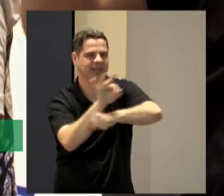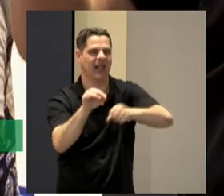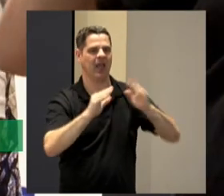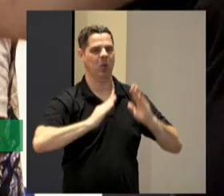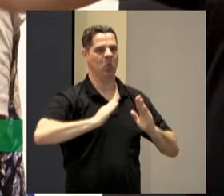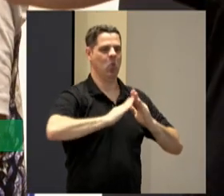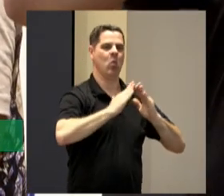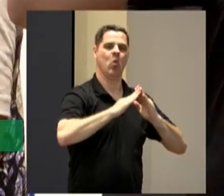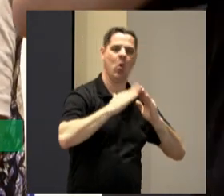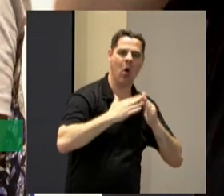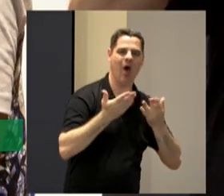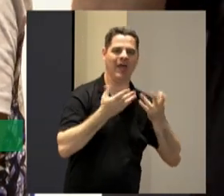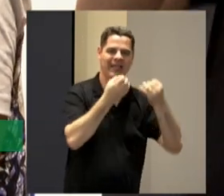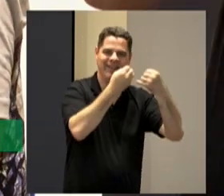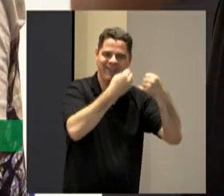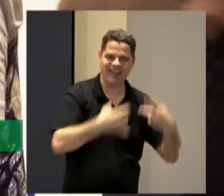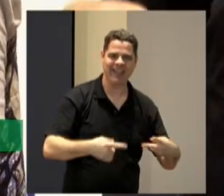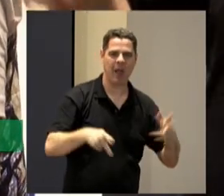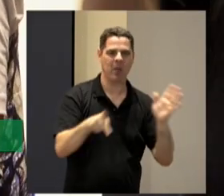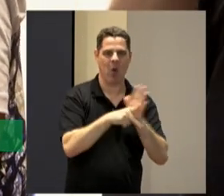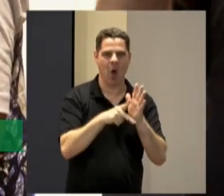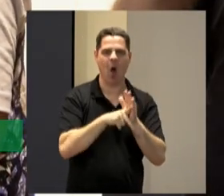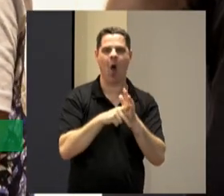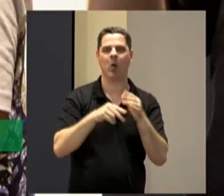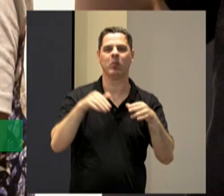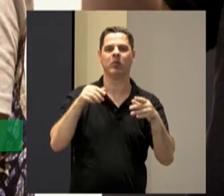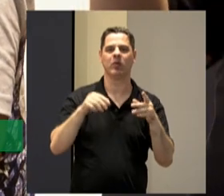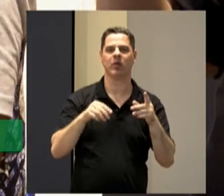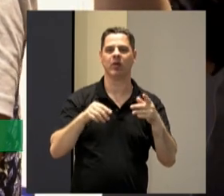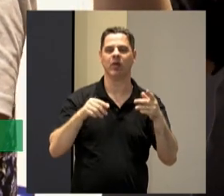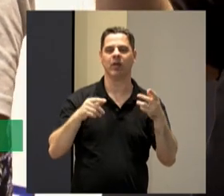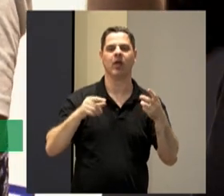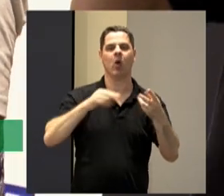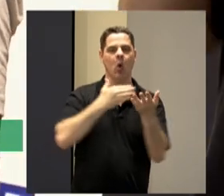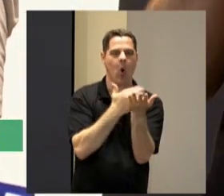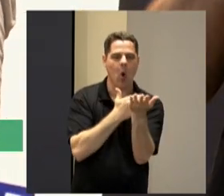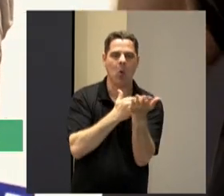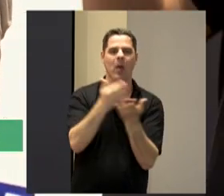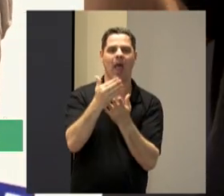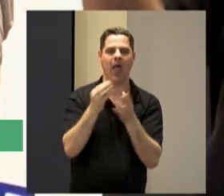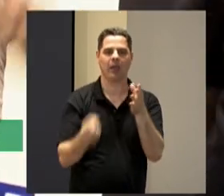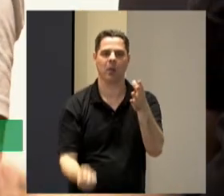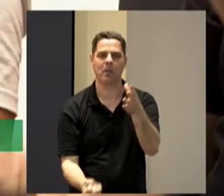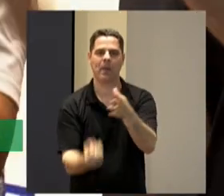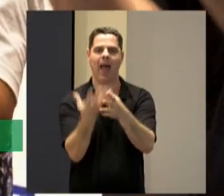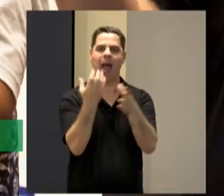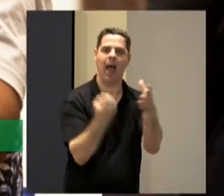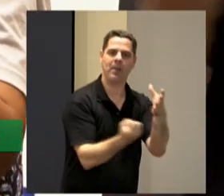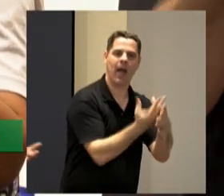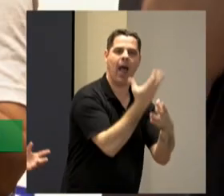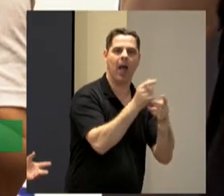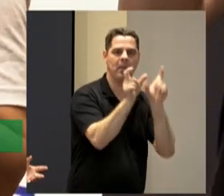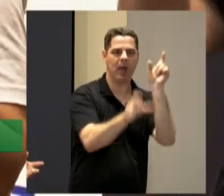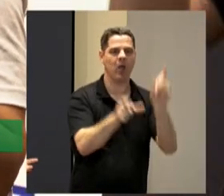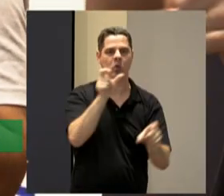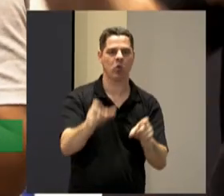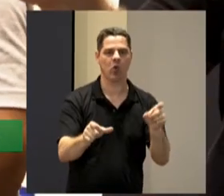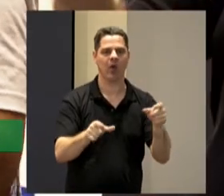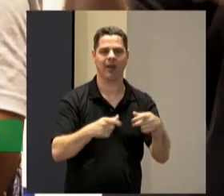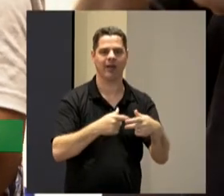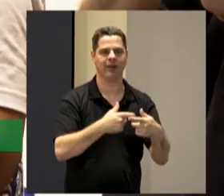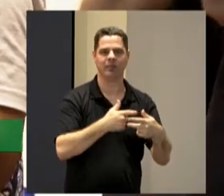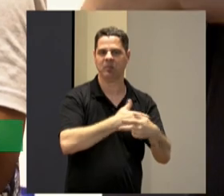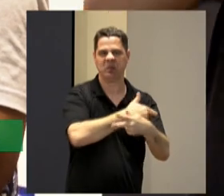moradia, habitação, de interesse social. E aí começam a aparecer os sujeitos e a diversidade da formação